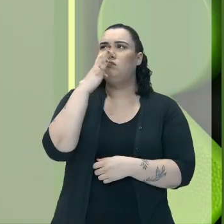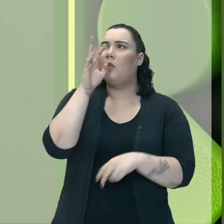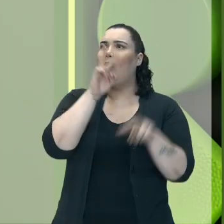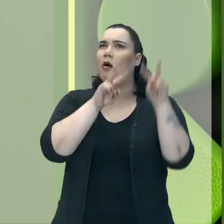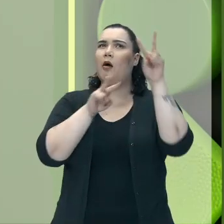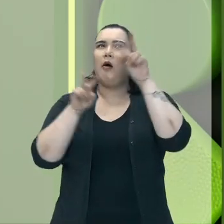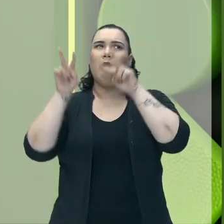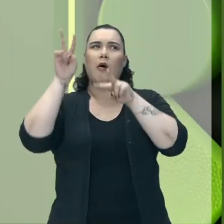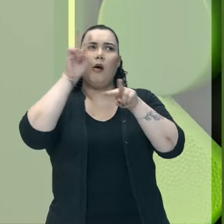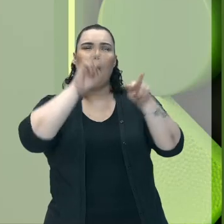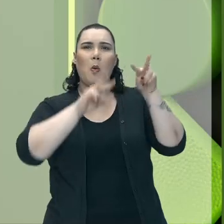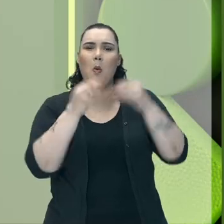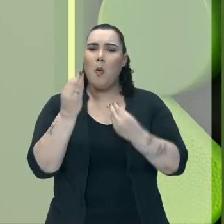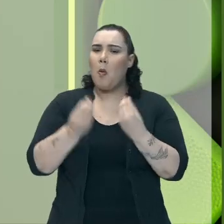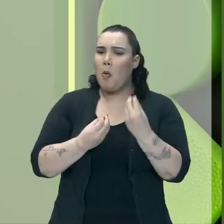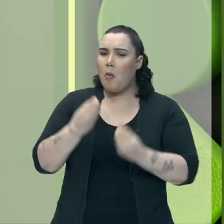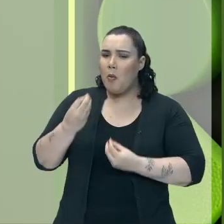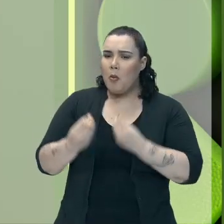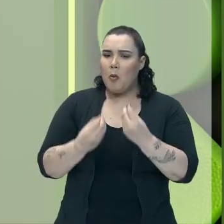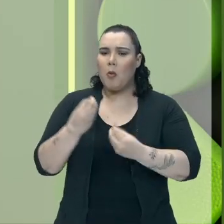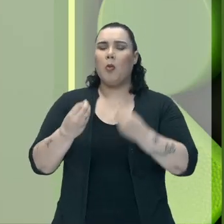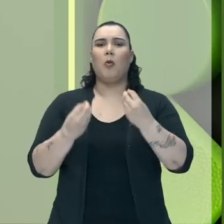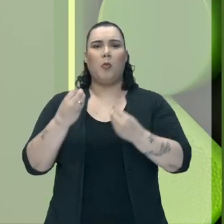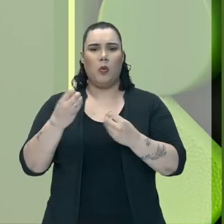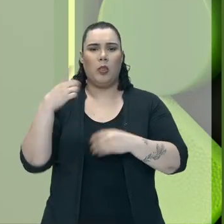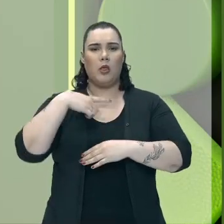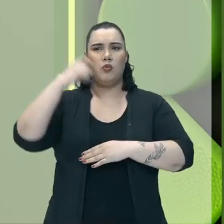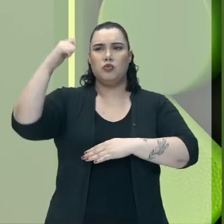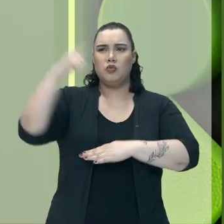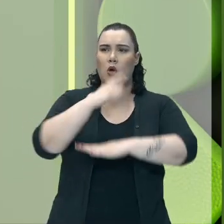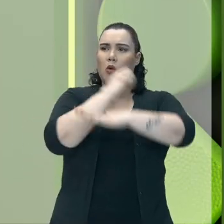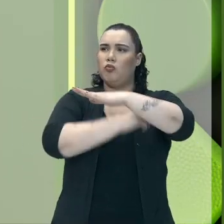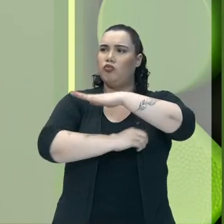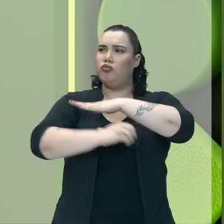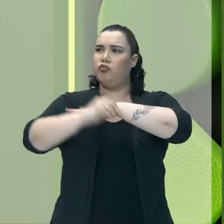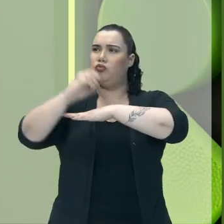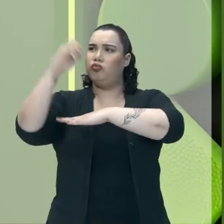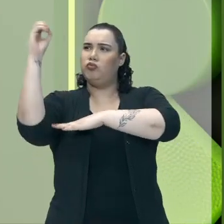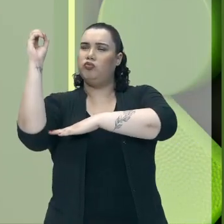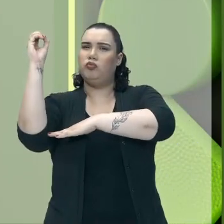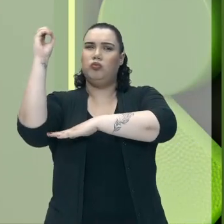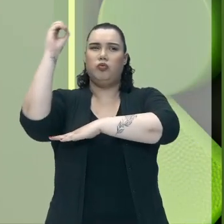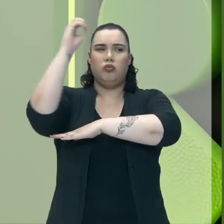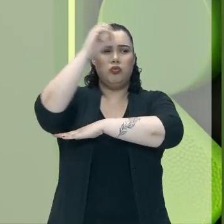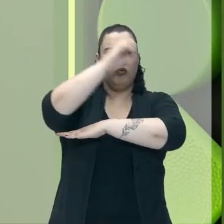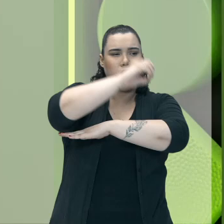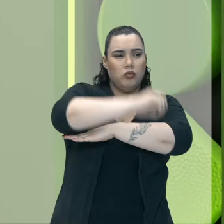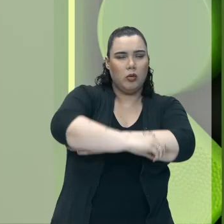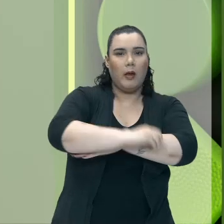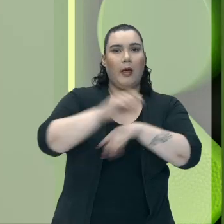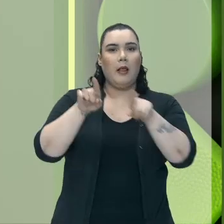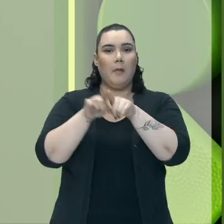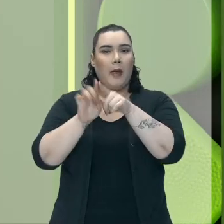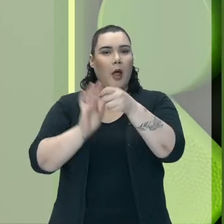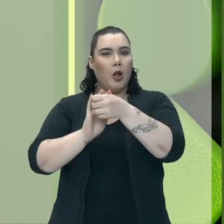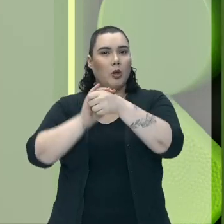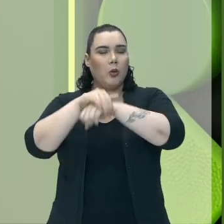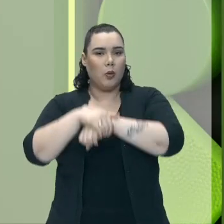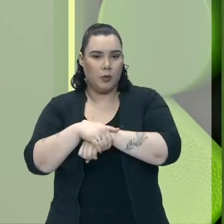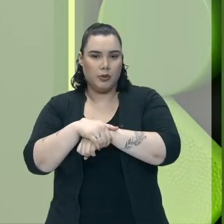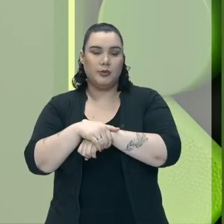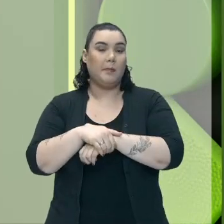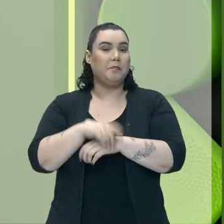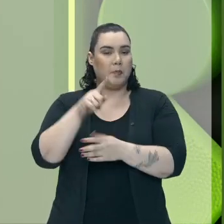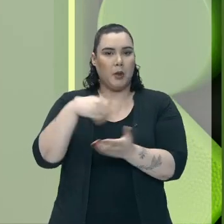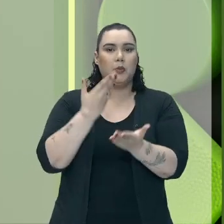sucessão de dias e noites era um questionamento muito interessante aí, que também foi estudado pela astronomia.